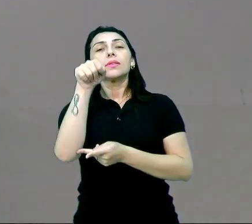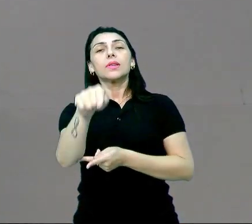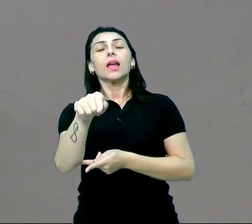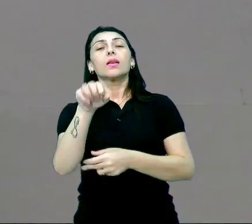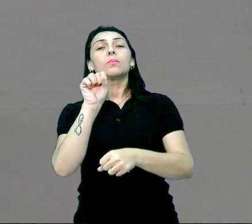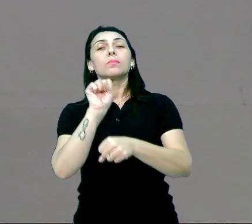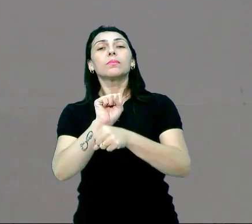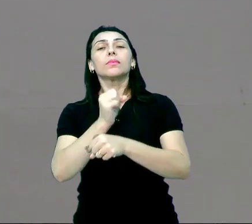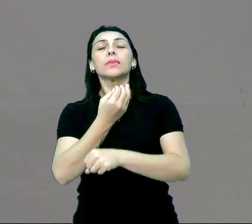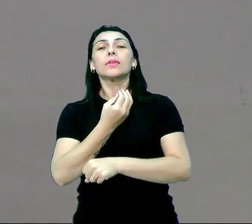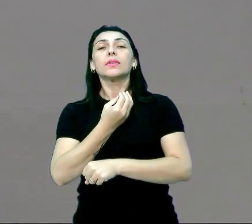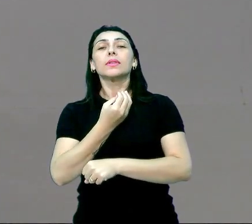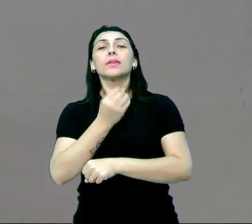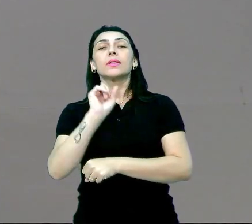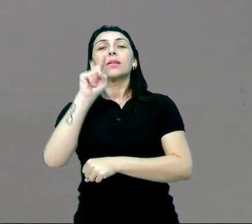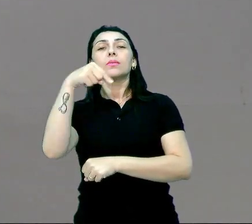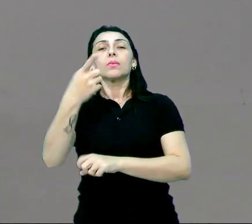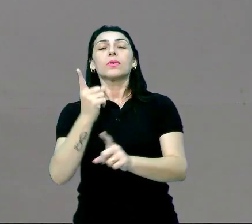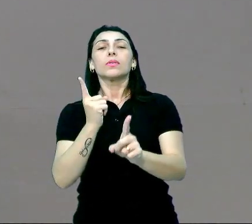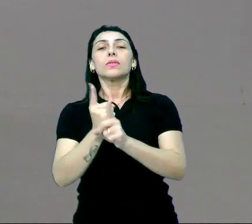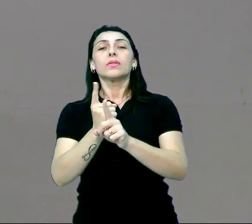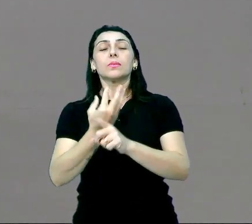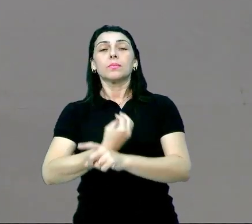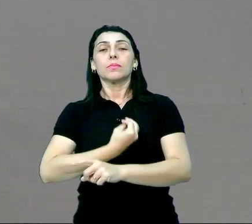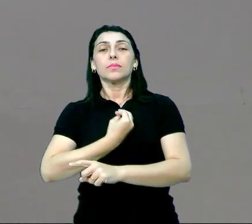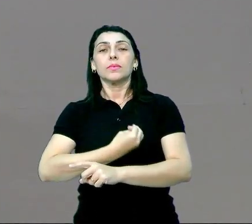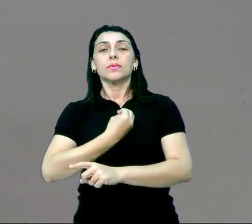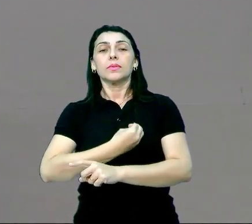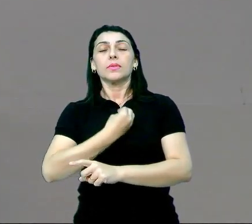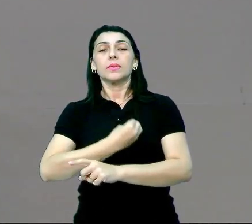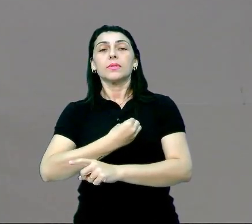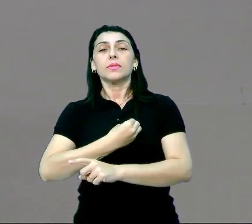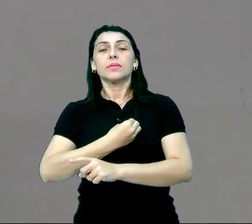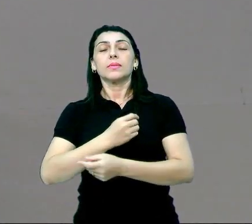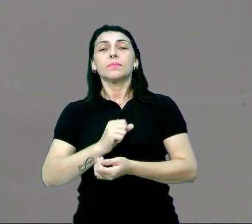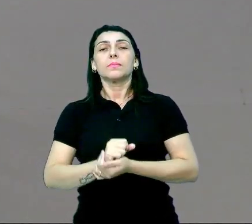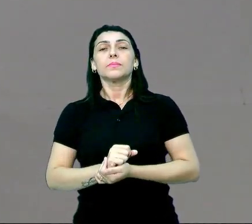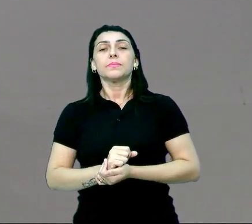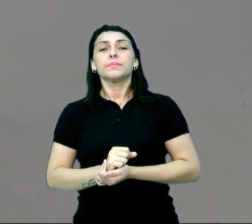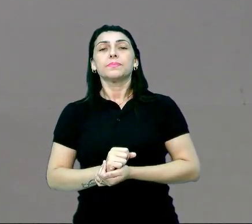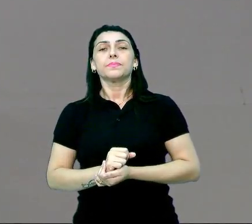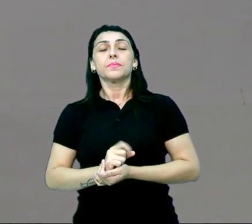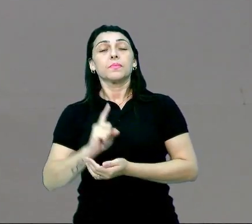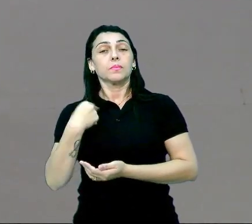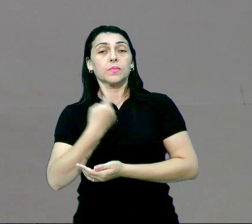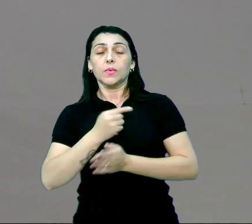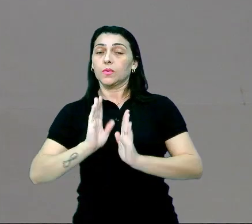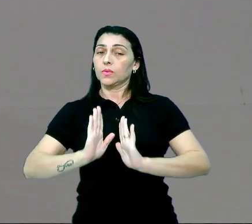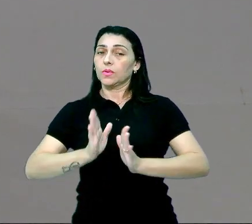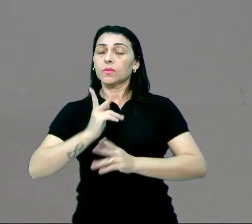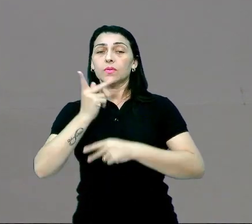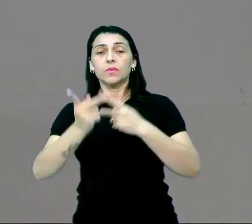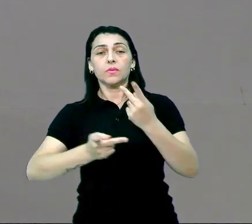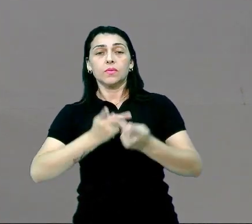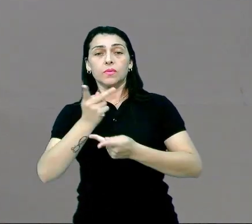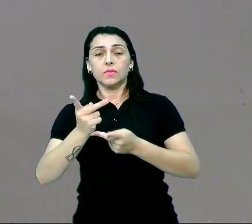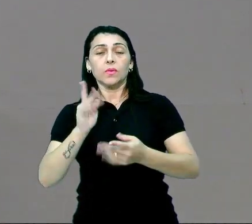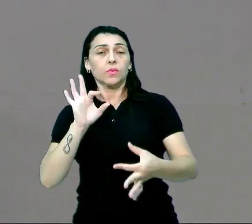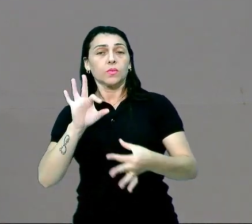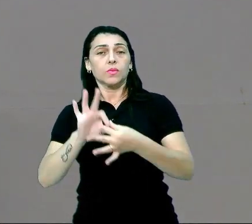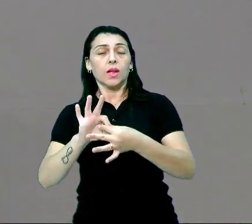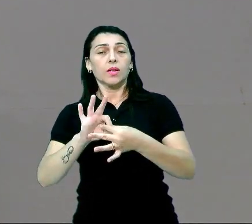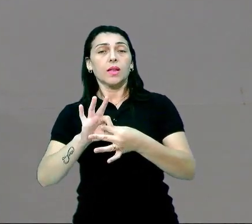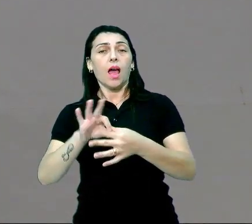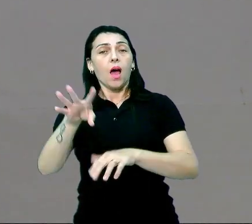para estarem presentes no nosso próximo encontro. Então, nesse encontro, a gente já vai falar de coisa ligada